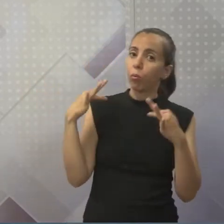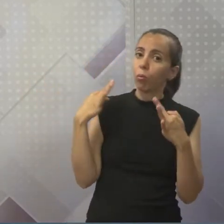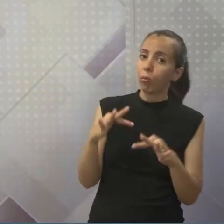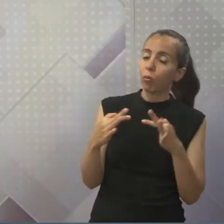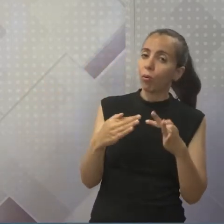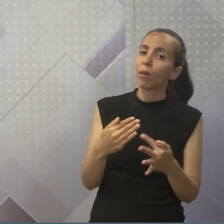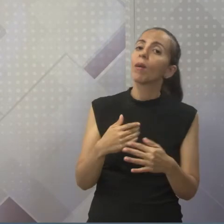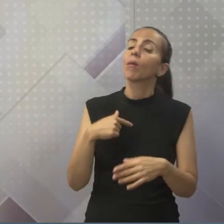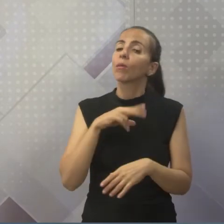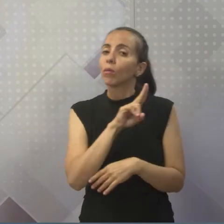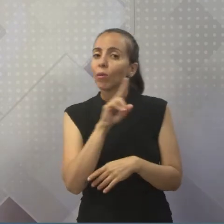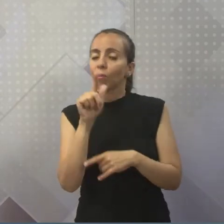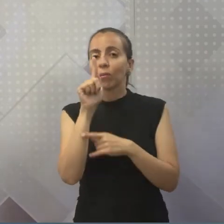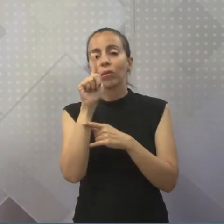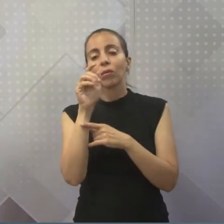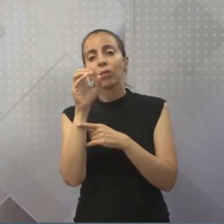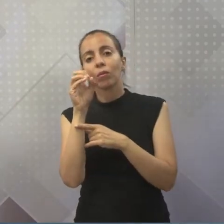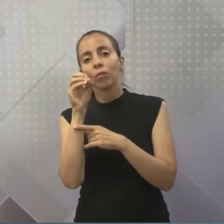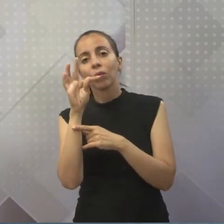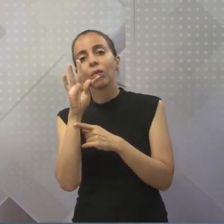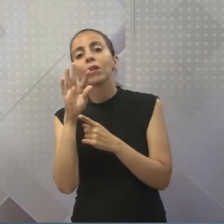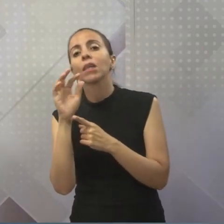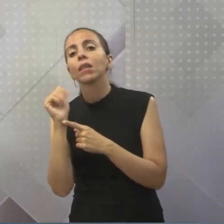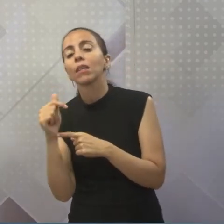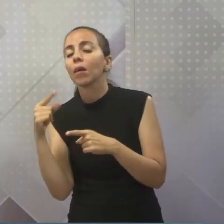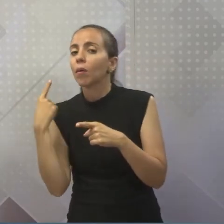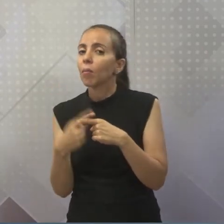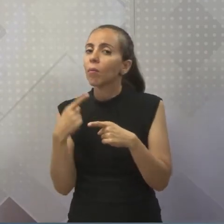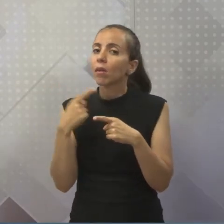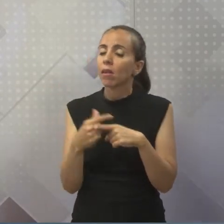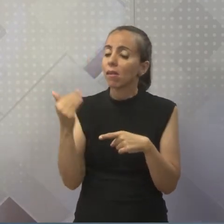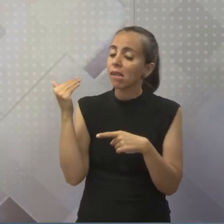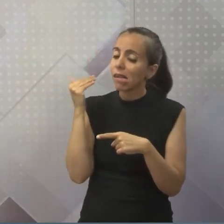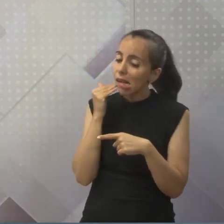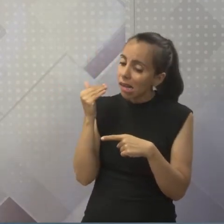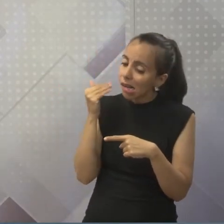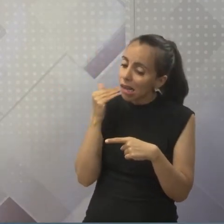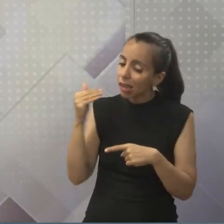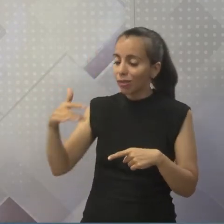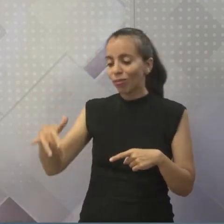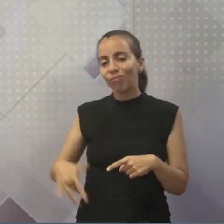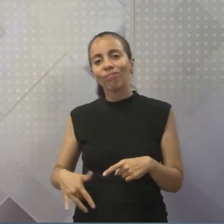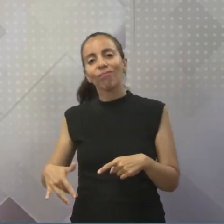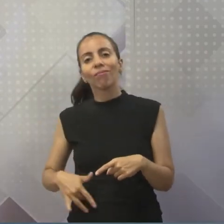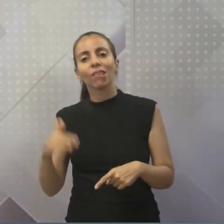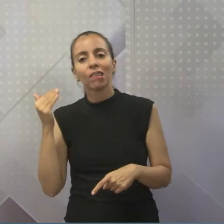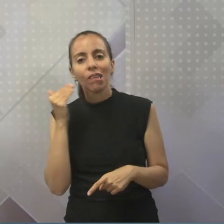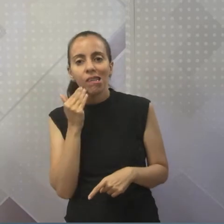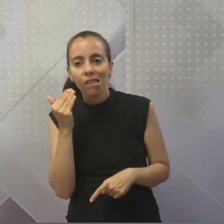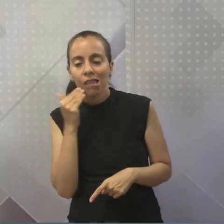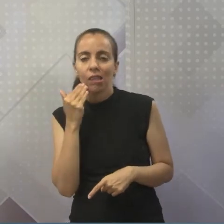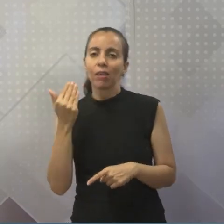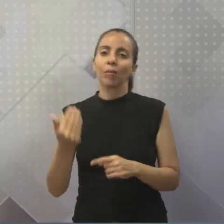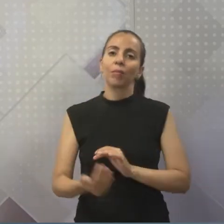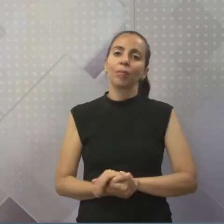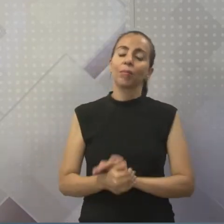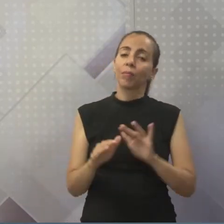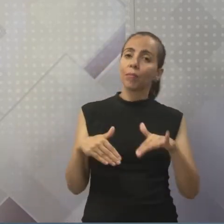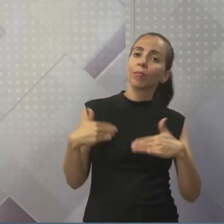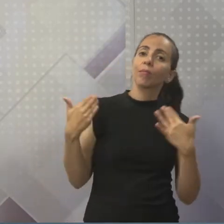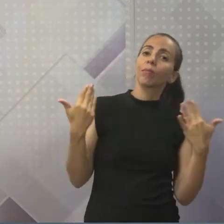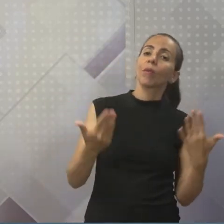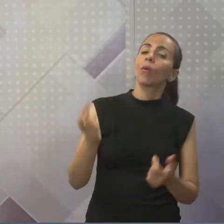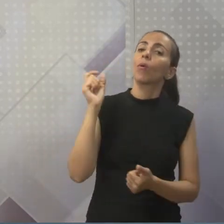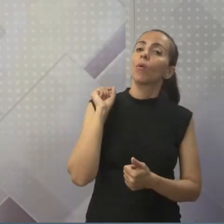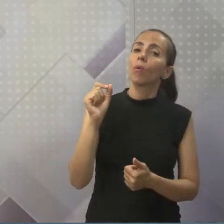de gota. Né? É uma doença do mau funcionamento hepático, do mau funcionamento do fígado. É uma doença, portanto,